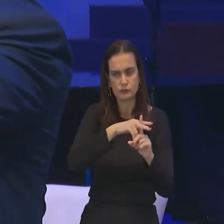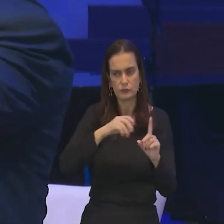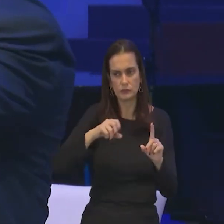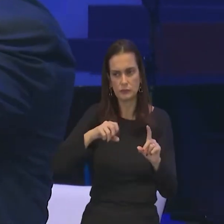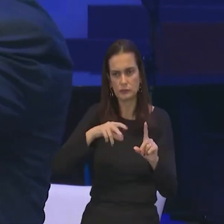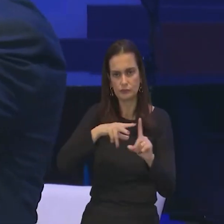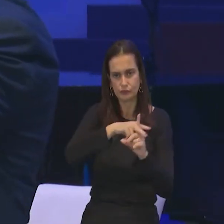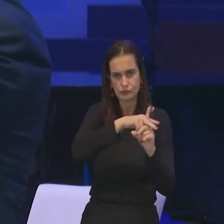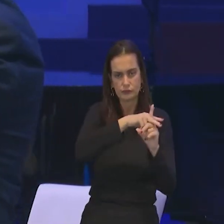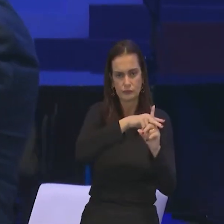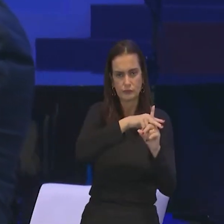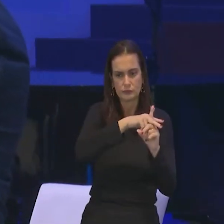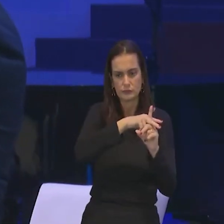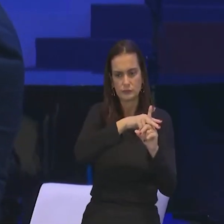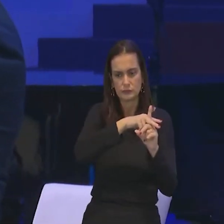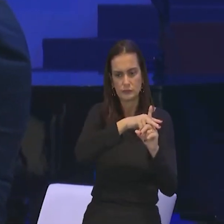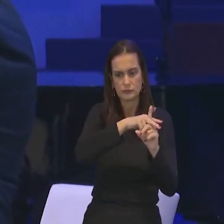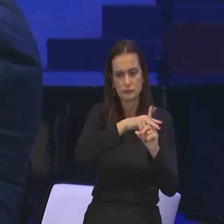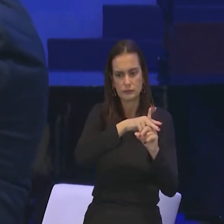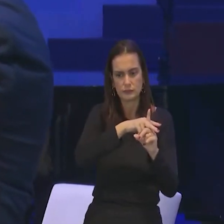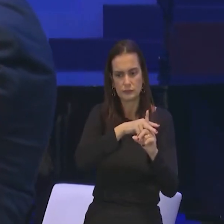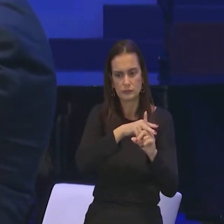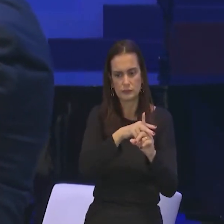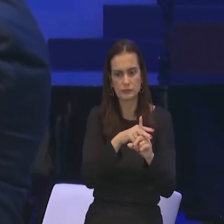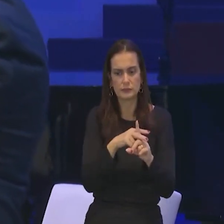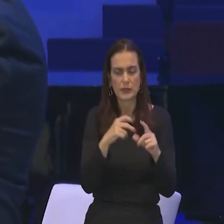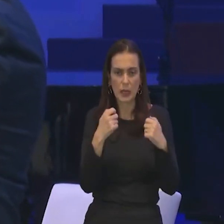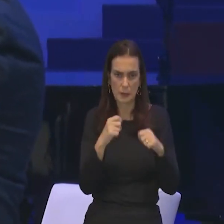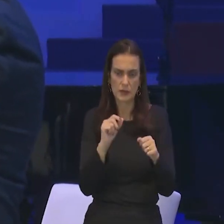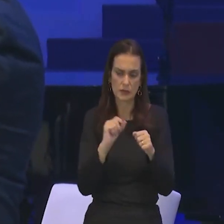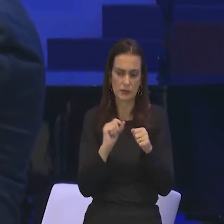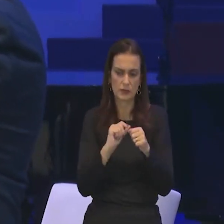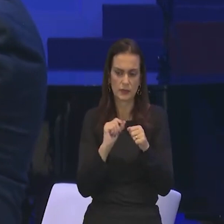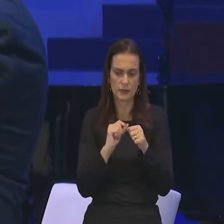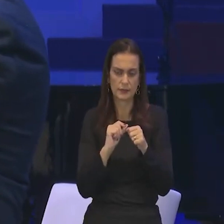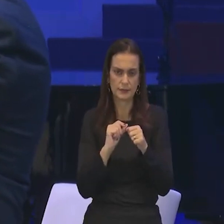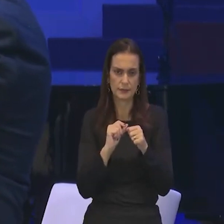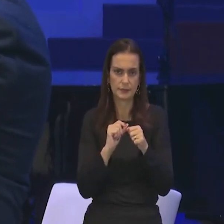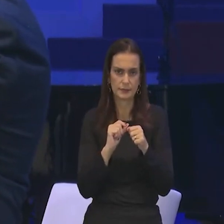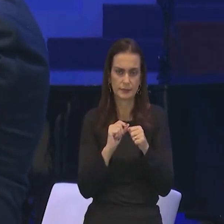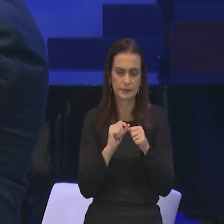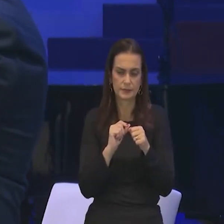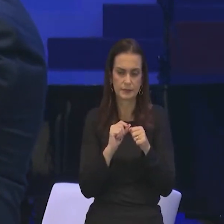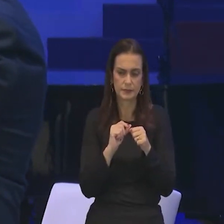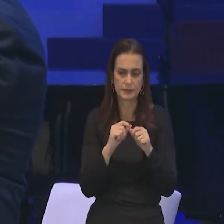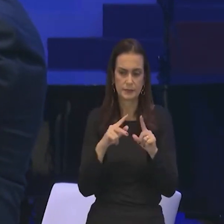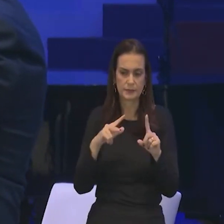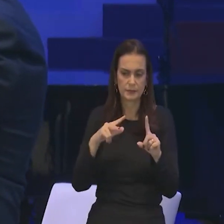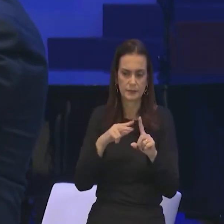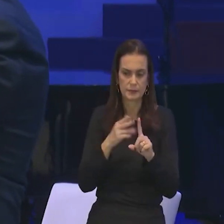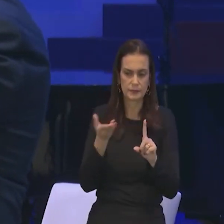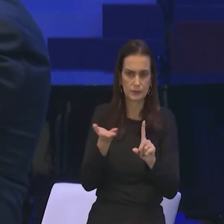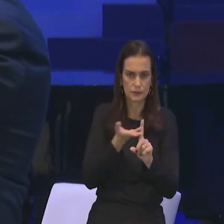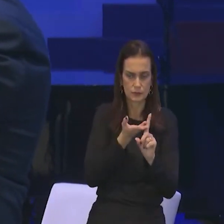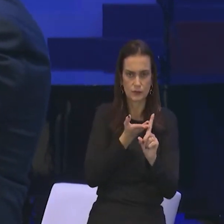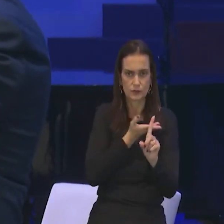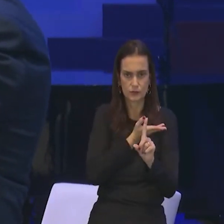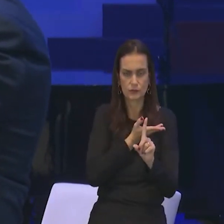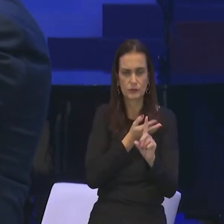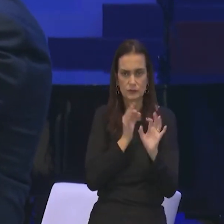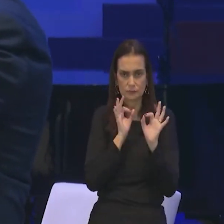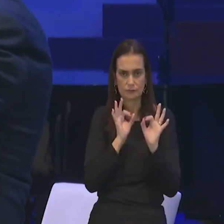fiquem tristes não, mas eu precisei fazer isso. Não foi ecologicamente correto, mas eu precisei